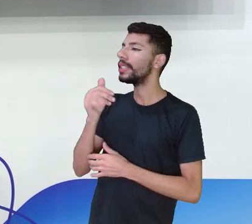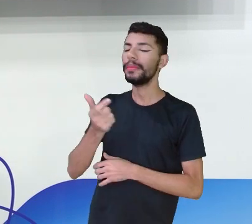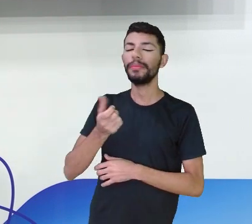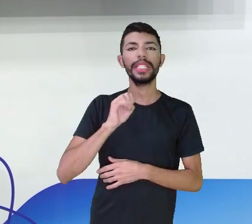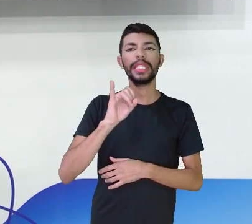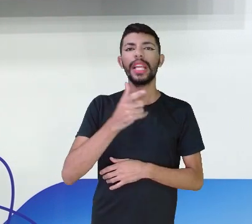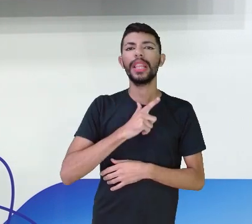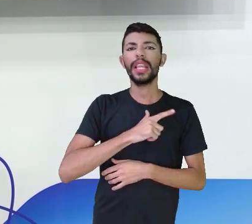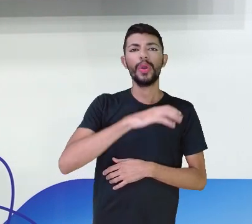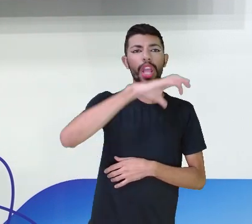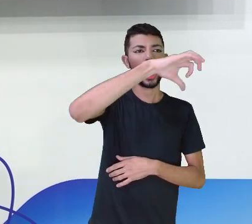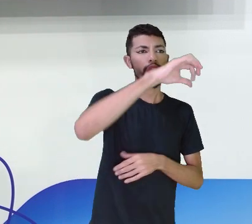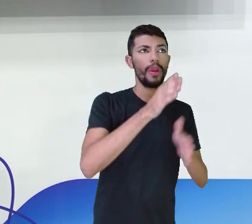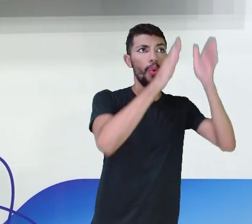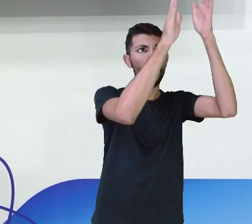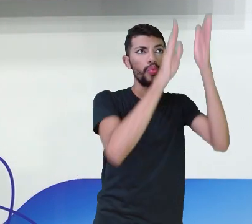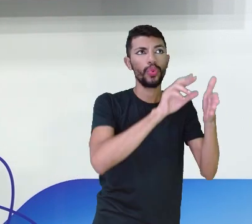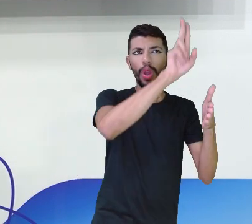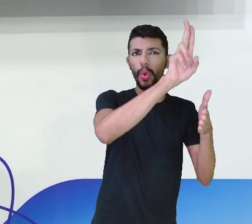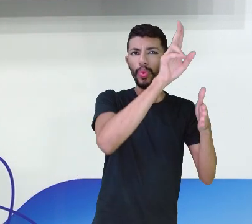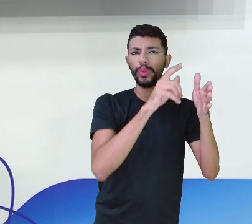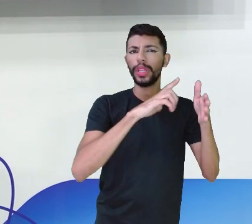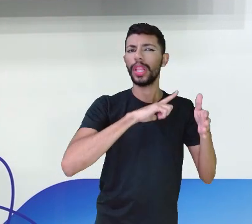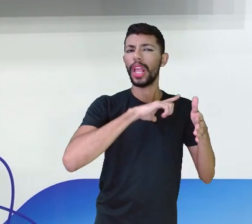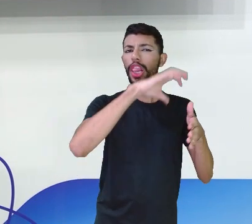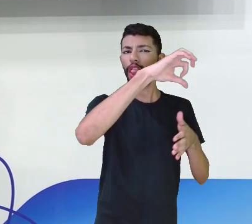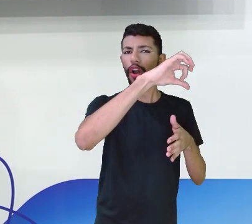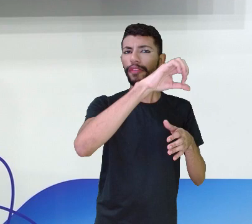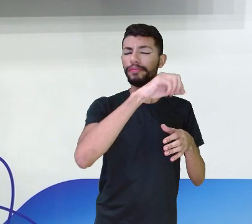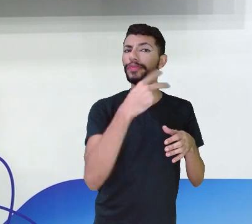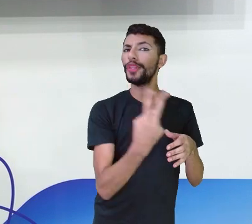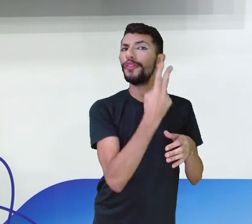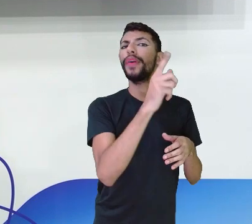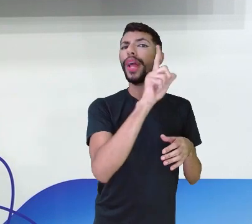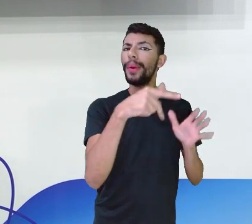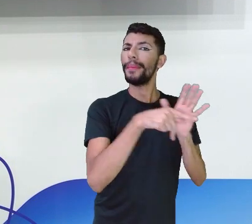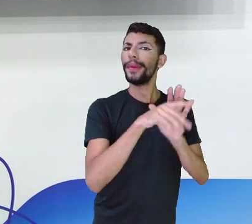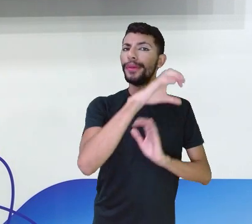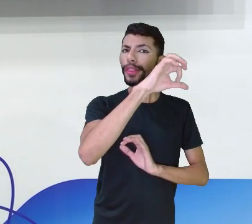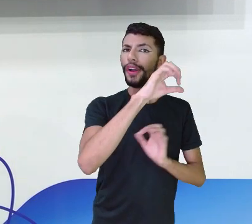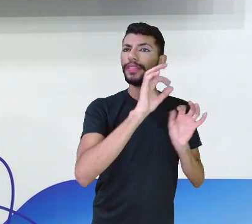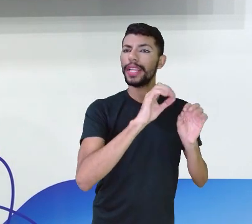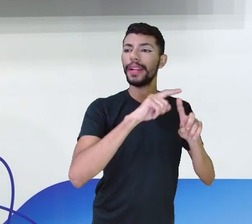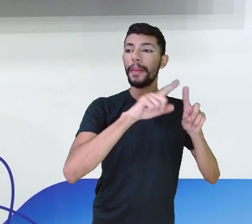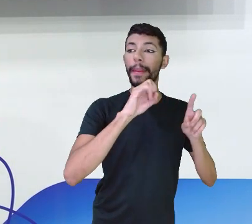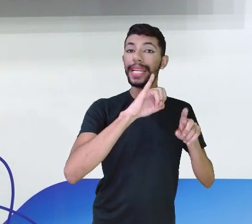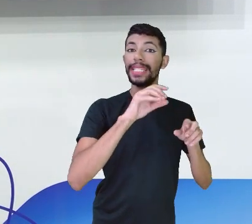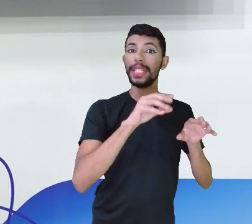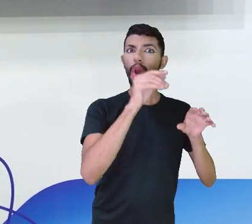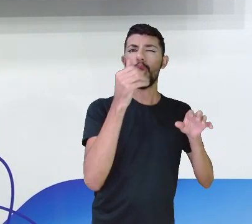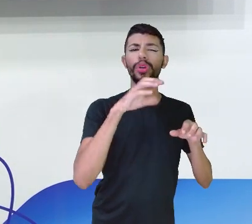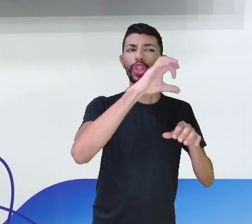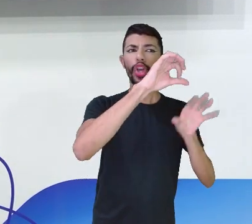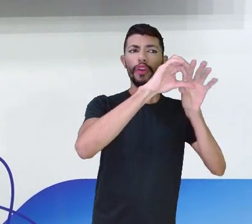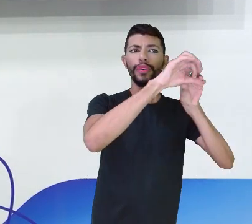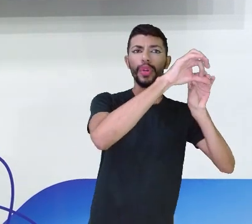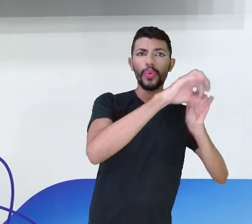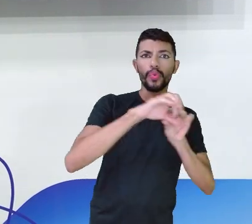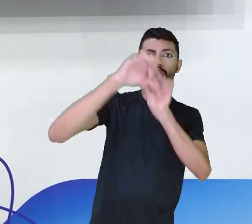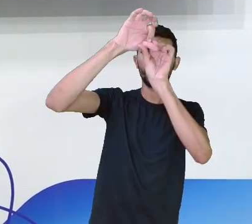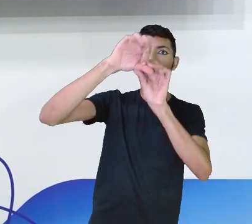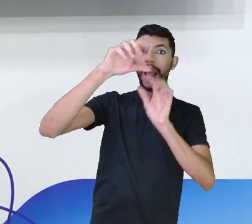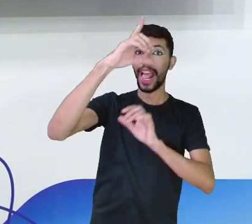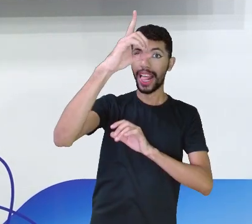9 na casa das minhas unidades, ele vai valer 9 unidades. Mas se eu tiver o 9 na casa das minhas